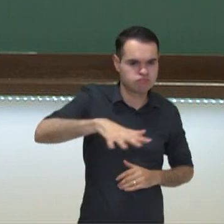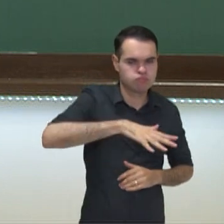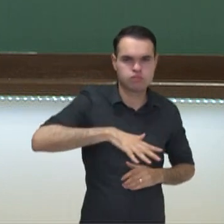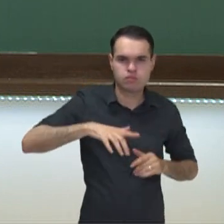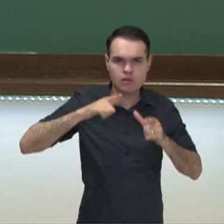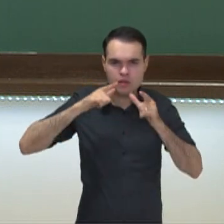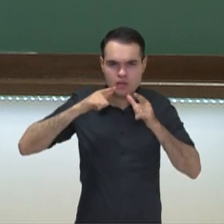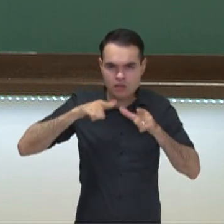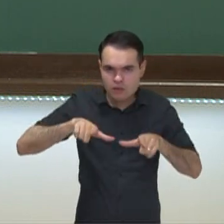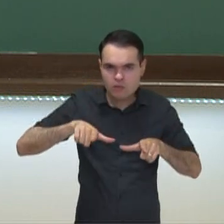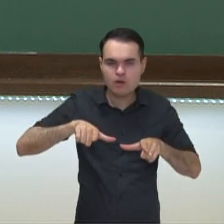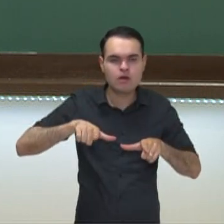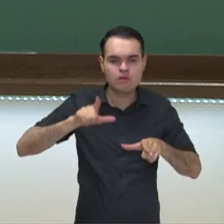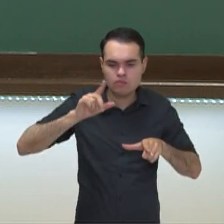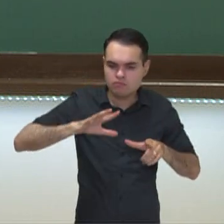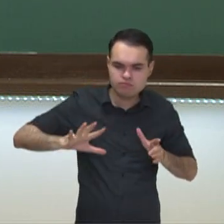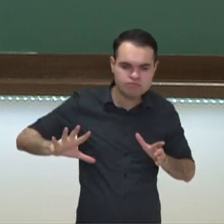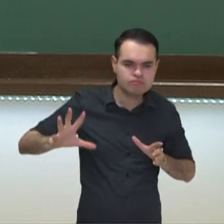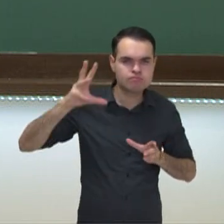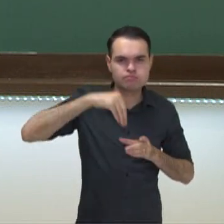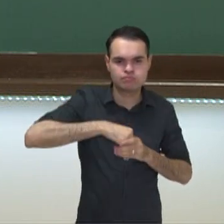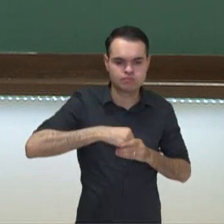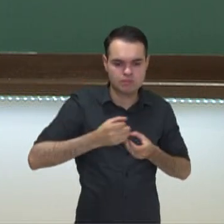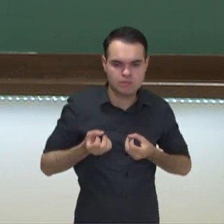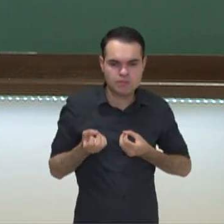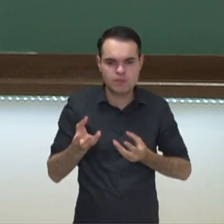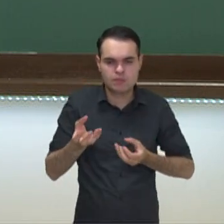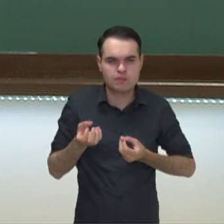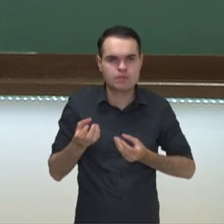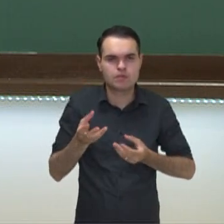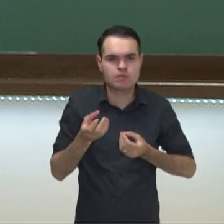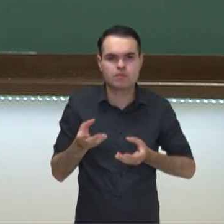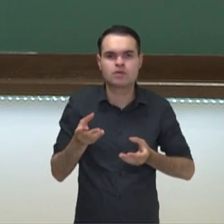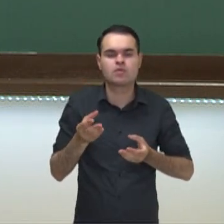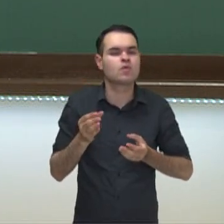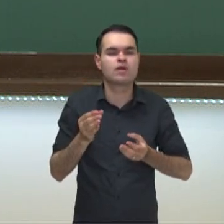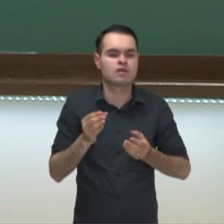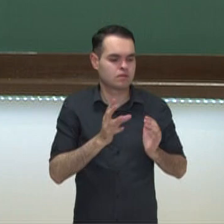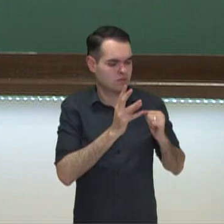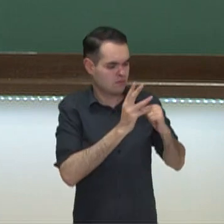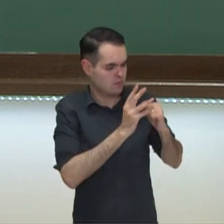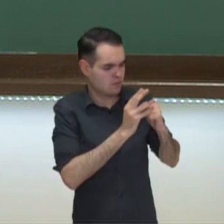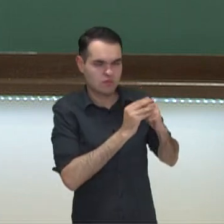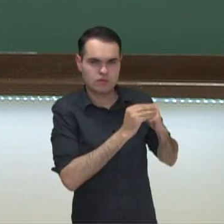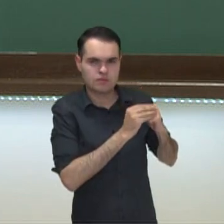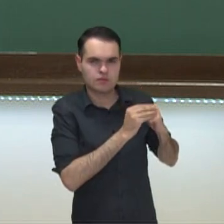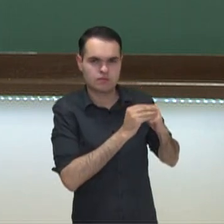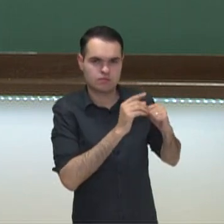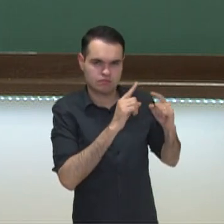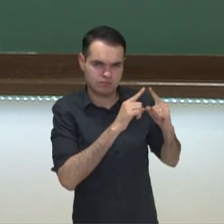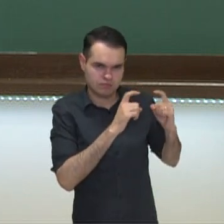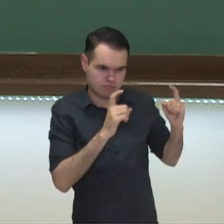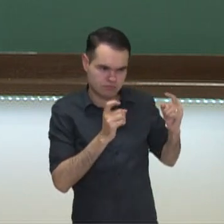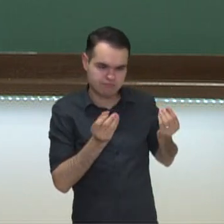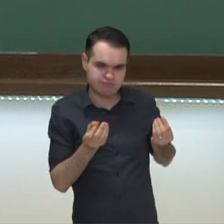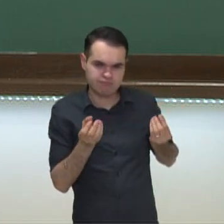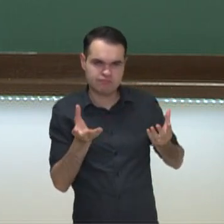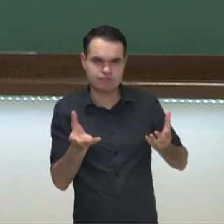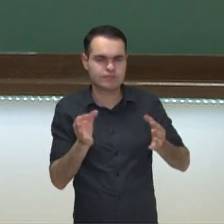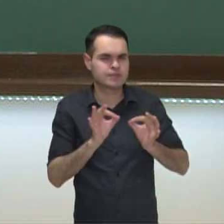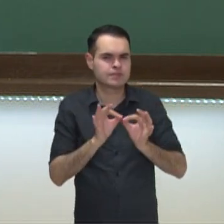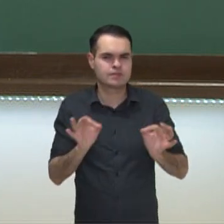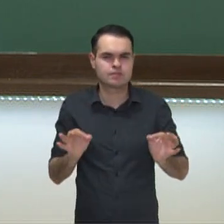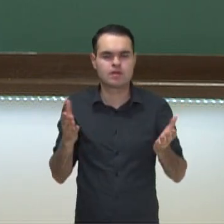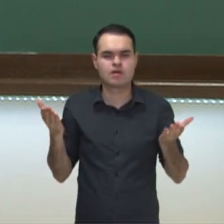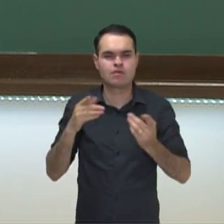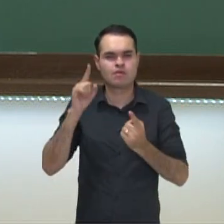para transmitir o conhecimento científico de uma maneira simples. Vamos verificar agora os objetivos do nosso